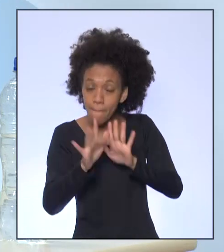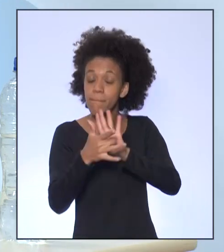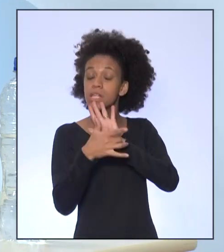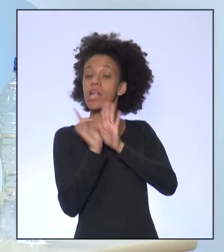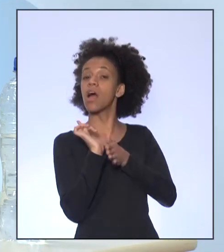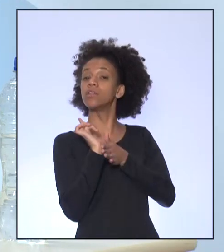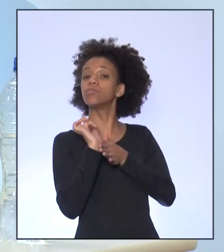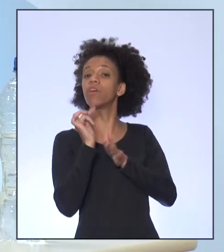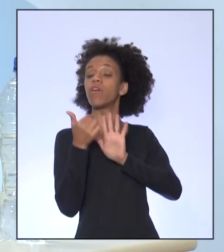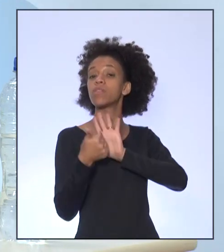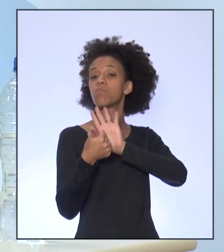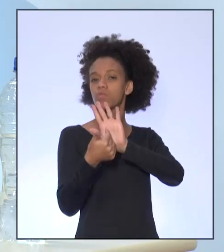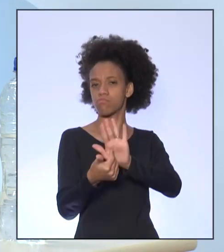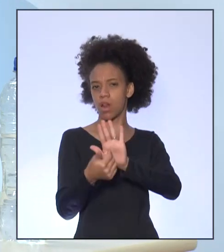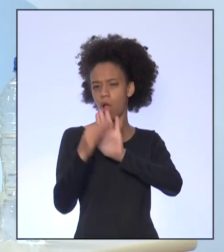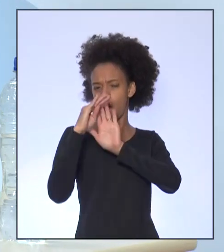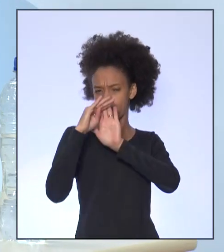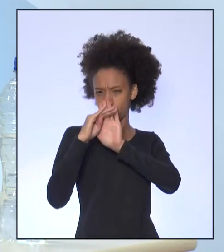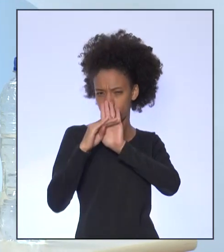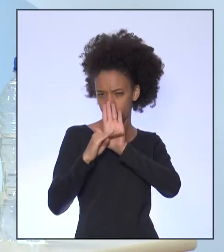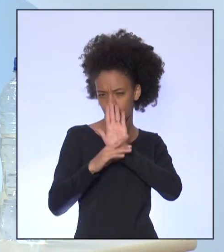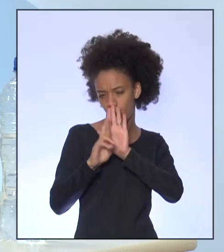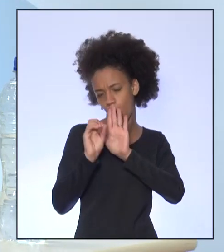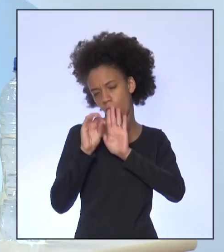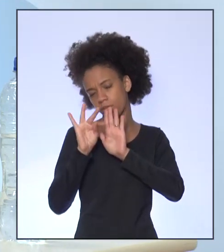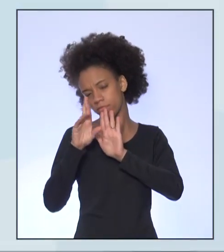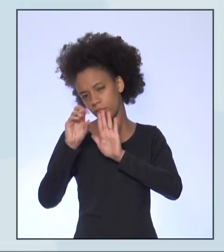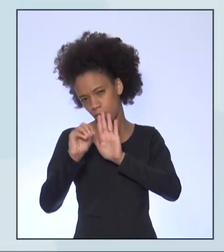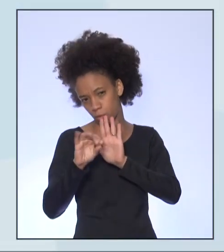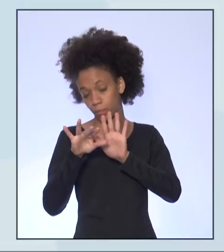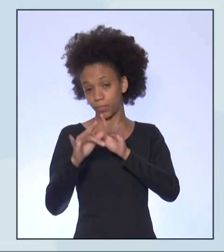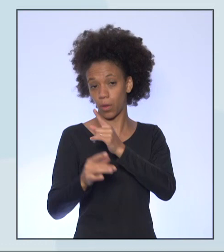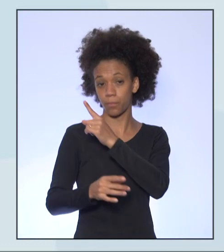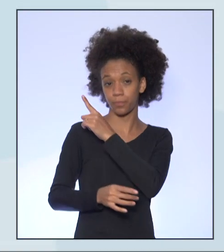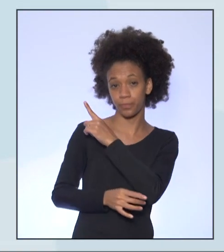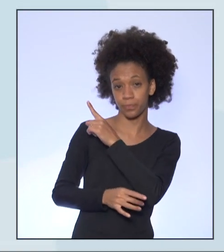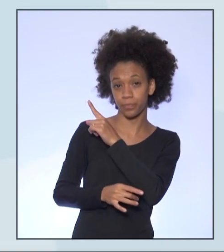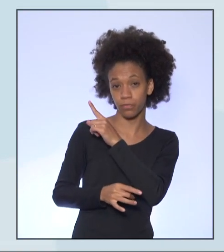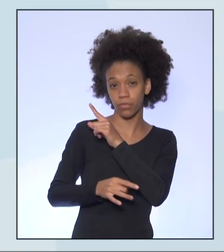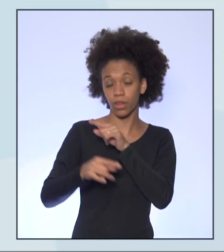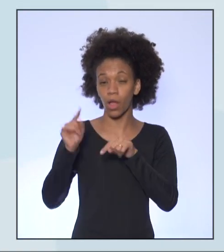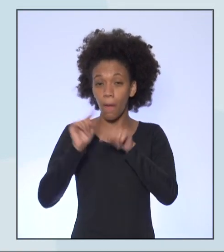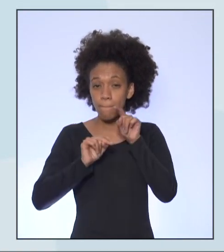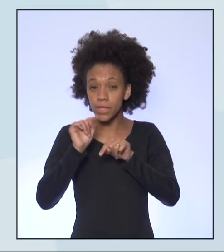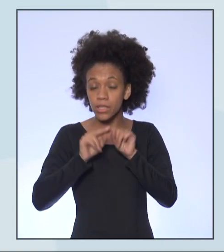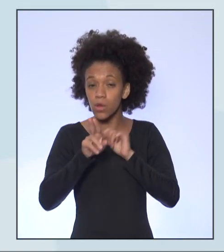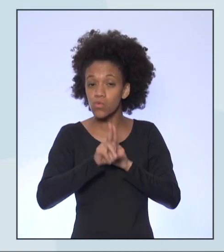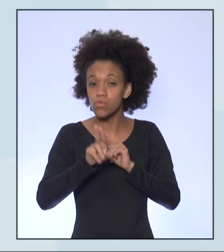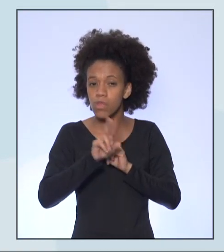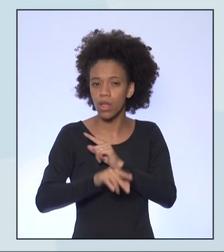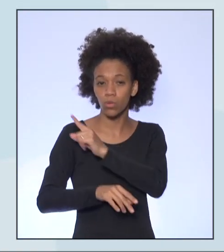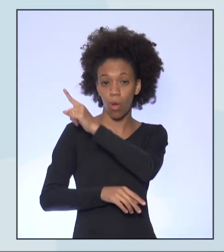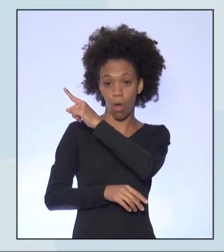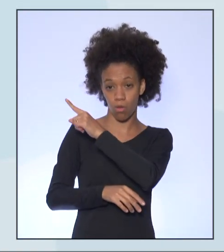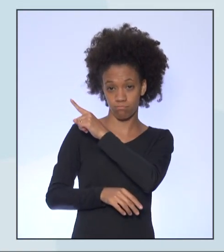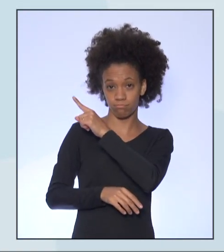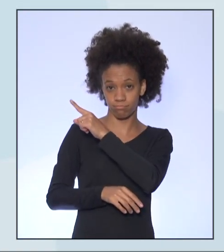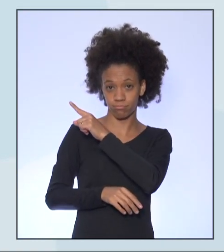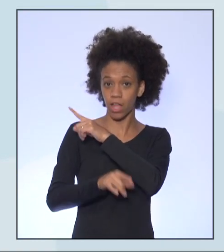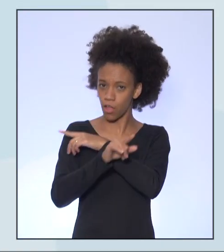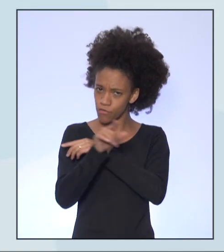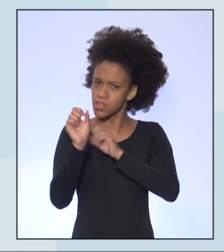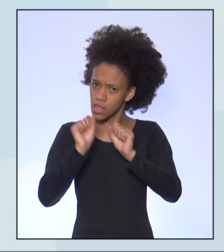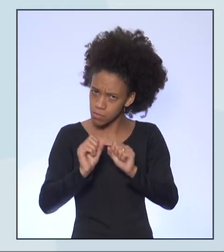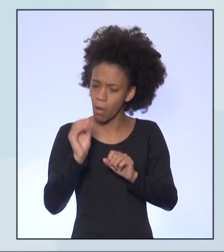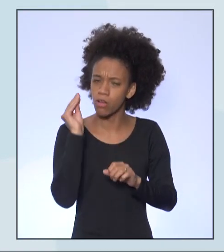eu vou mostrar para vocês o roteiro desse experimento. Então, ó, que materiais que foram usados? Esse experimento pode ser reproduzido na casa de